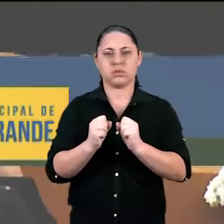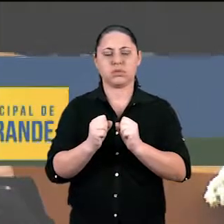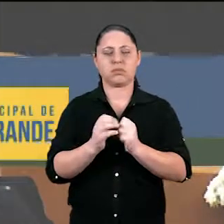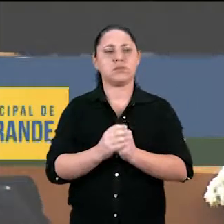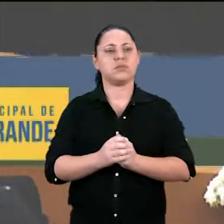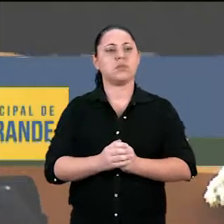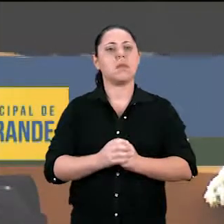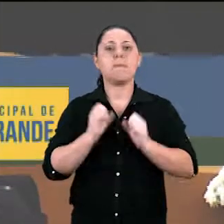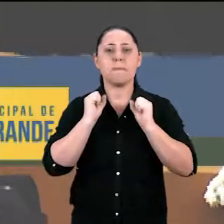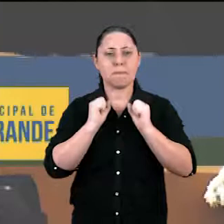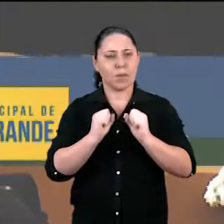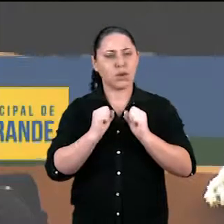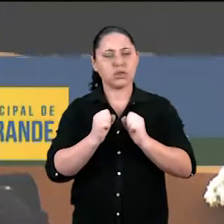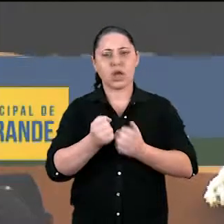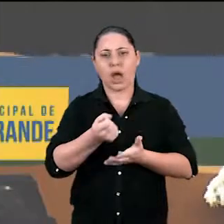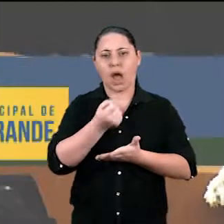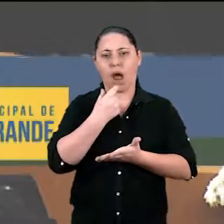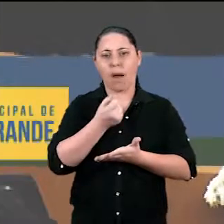Devem